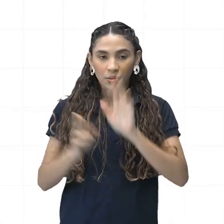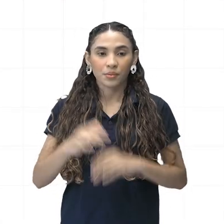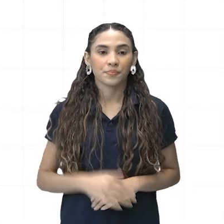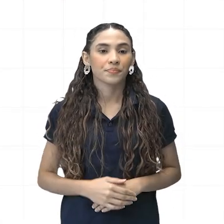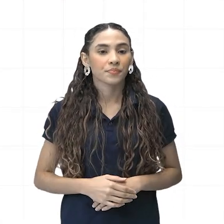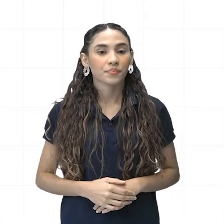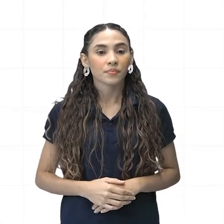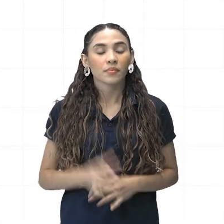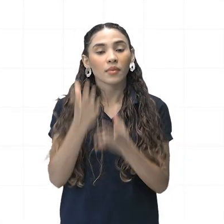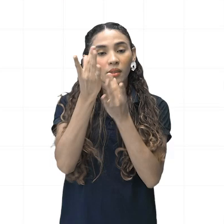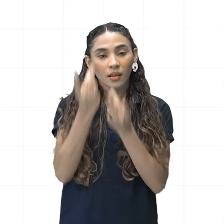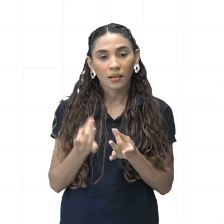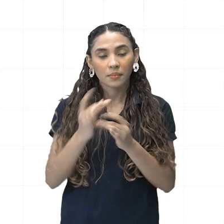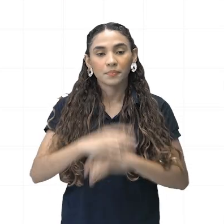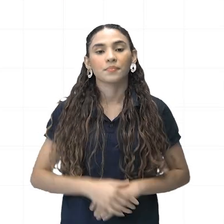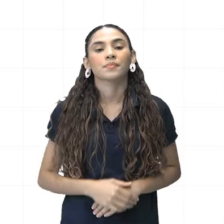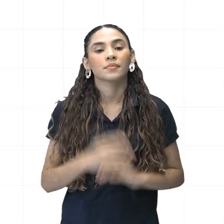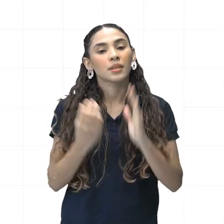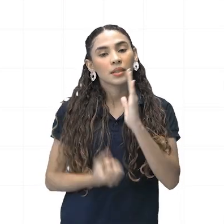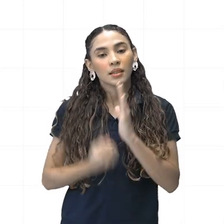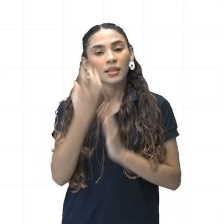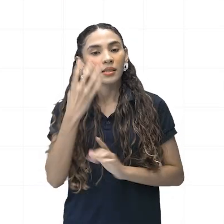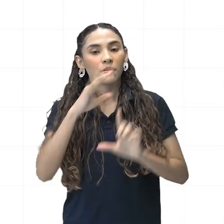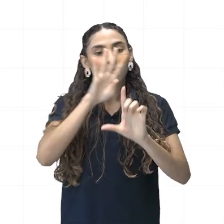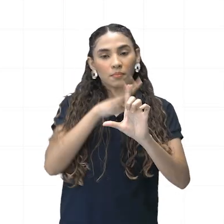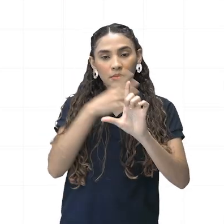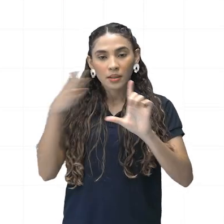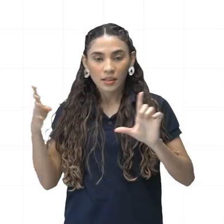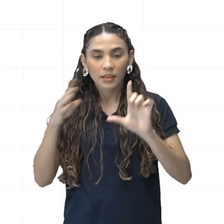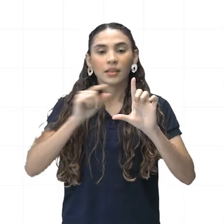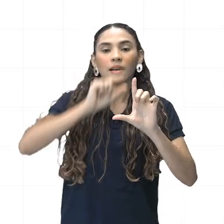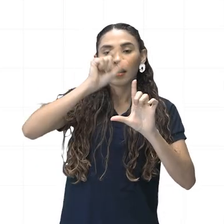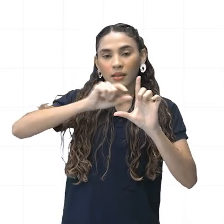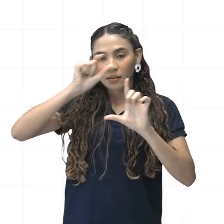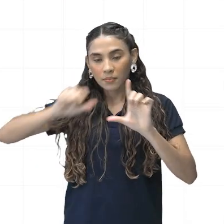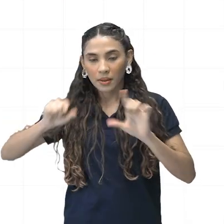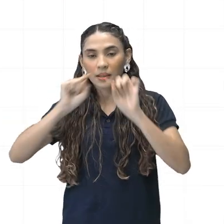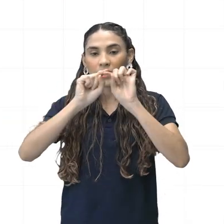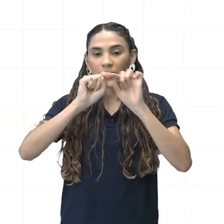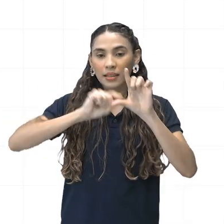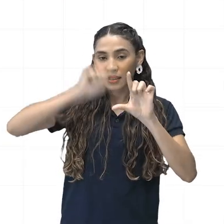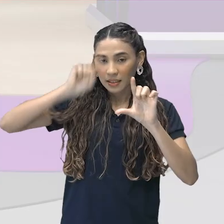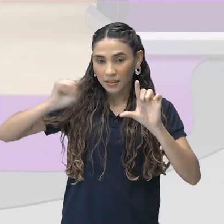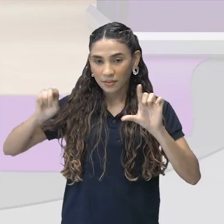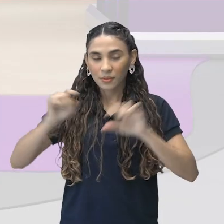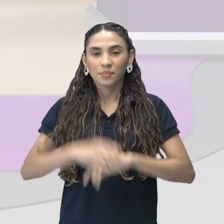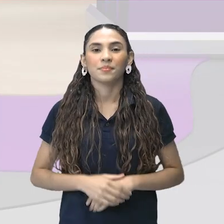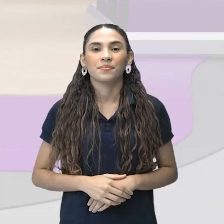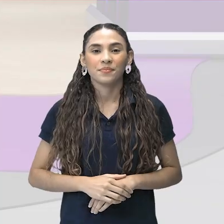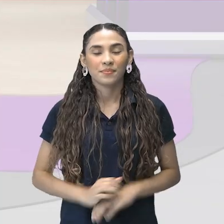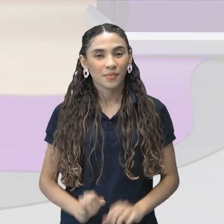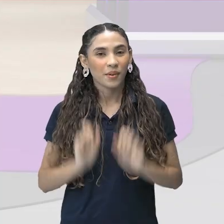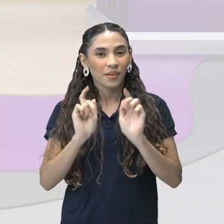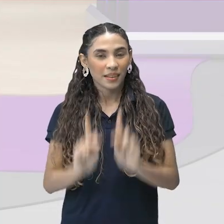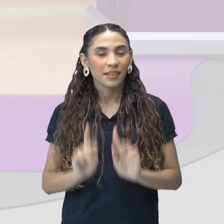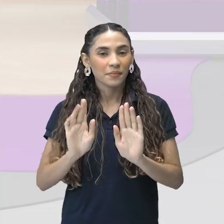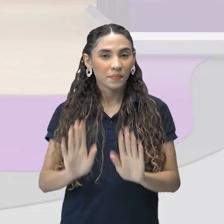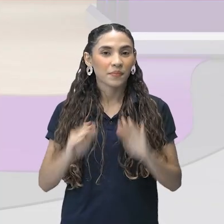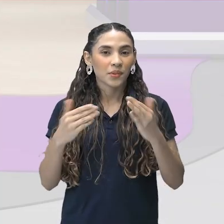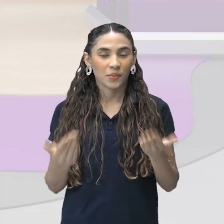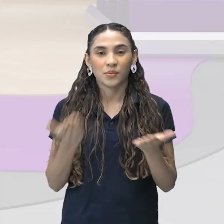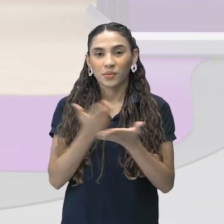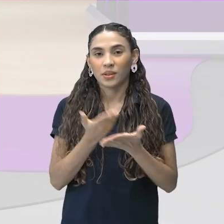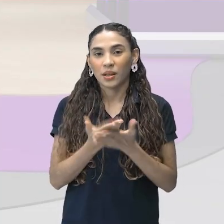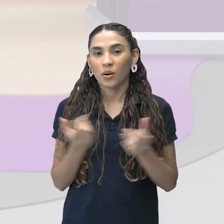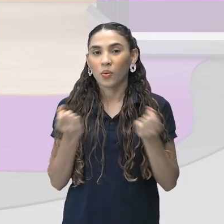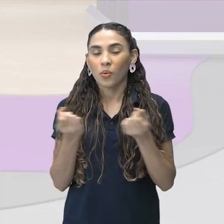relatórios. E o detalhamento, construção de planilhas, tabelas e gráficos. Muito bem, vamos